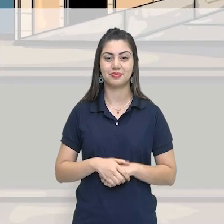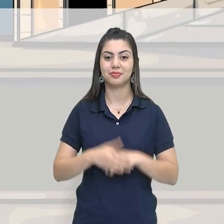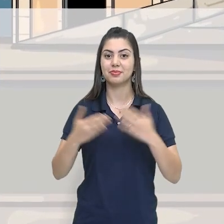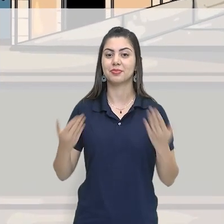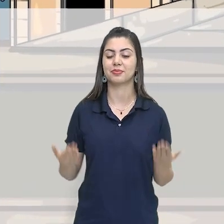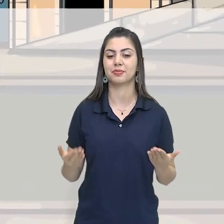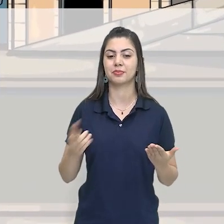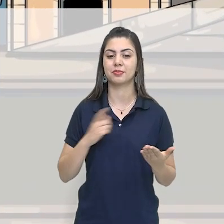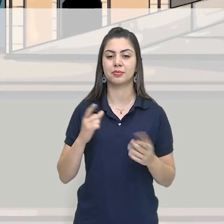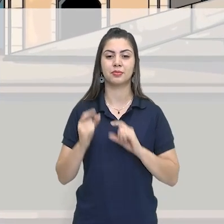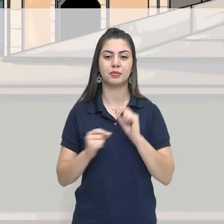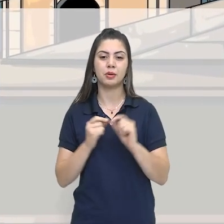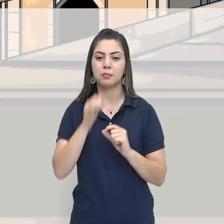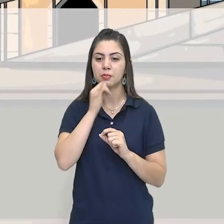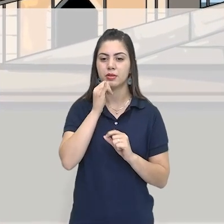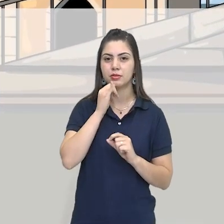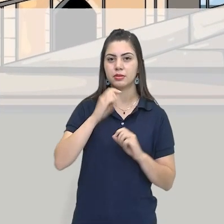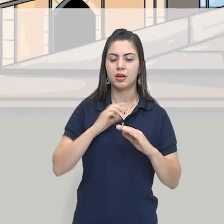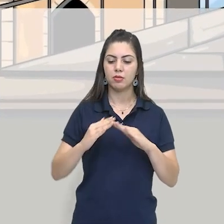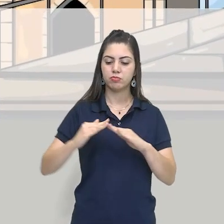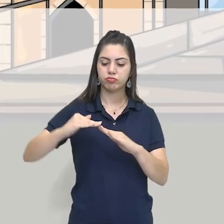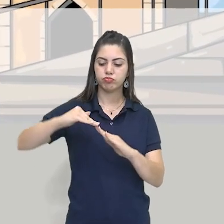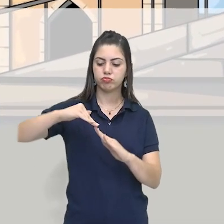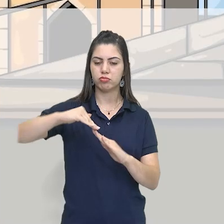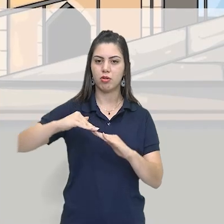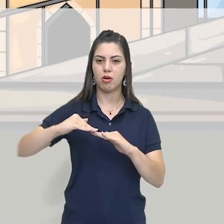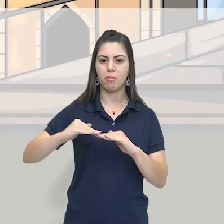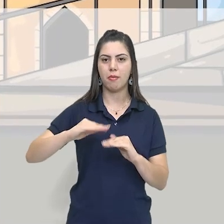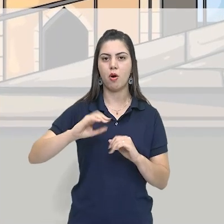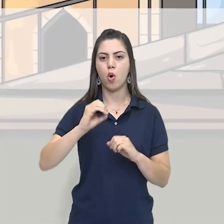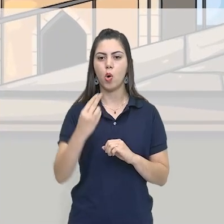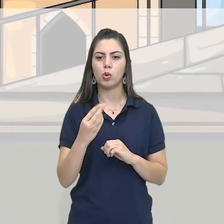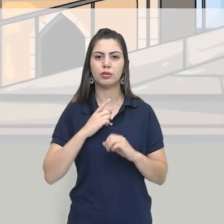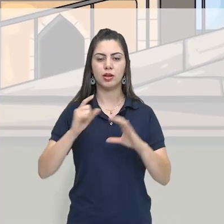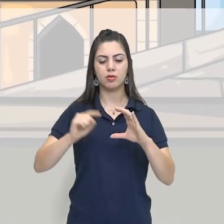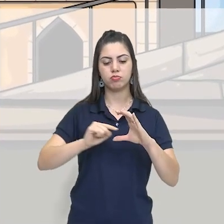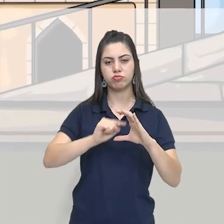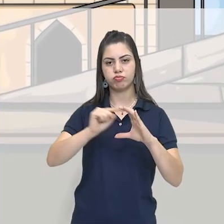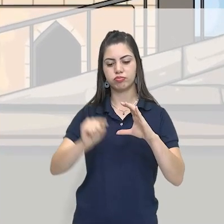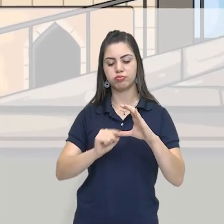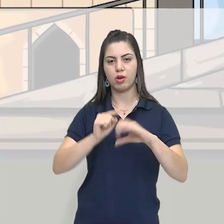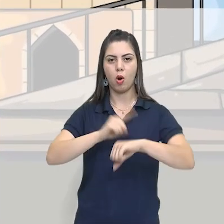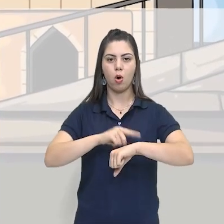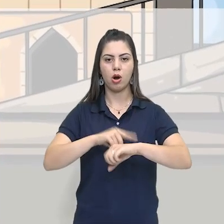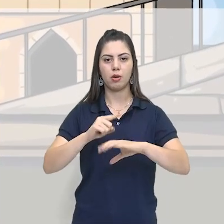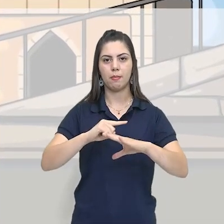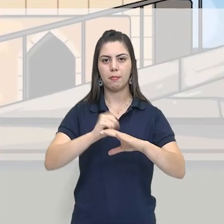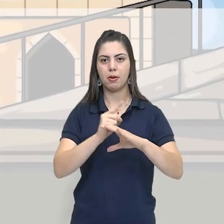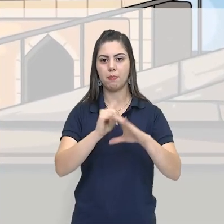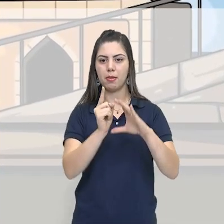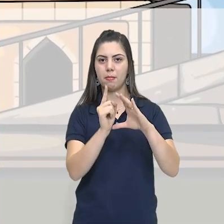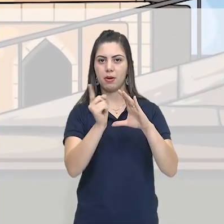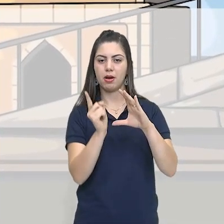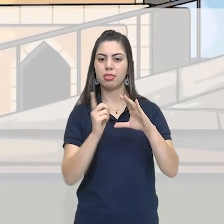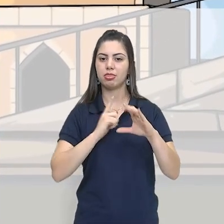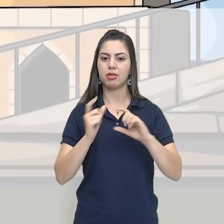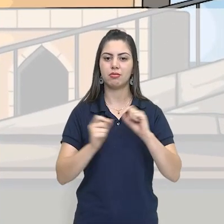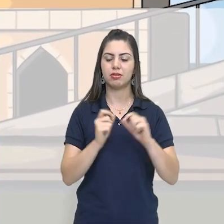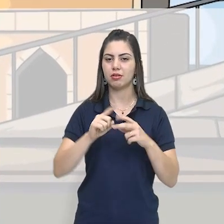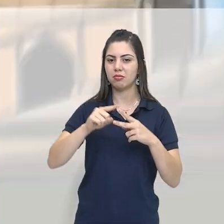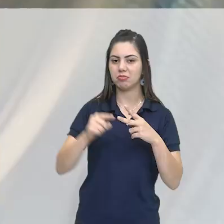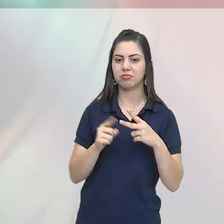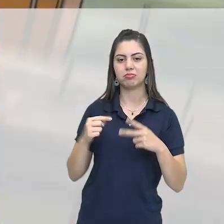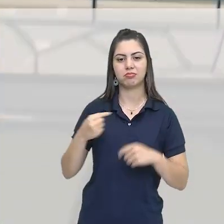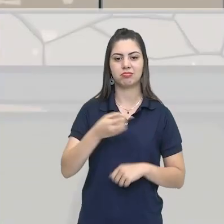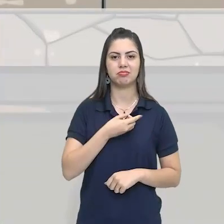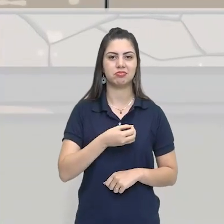Desde a inclinação de uma rampa até o giro do ponteiro de um relógio, os ângulos estão presentes em diversos aspectos do nosso dia a